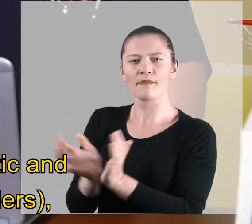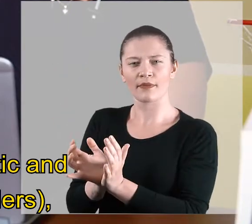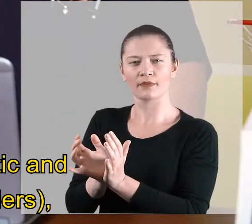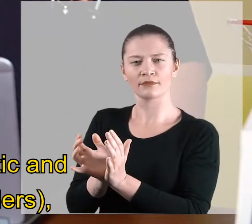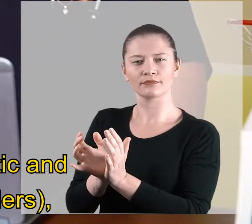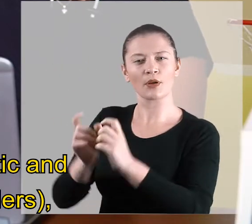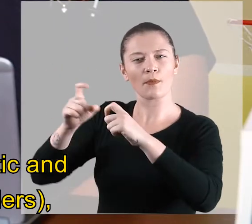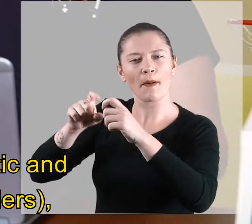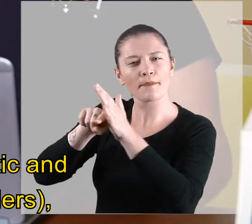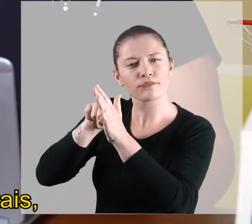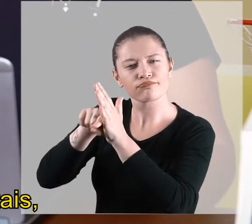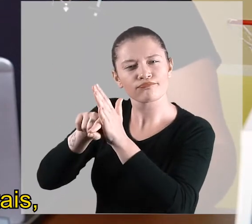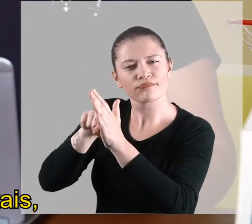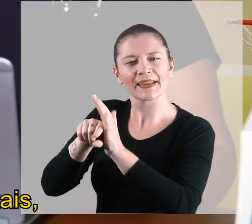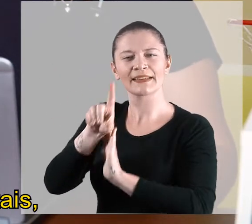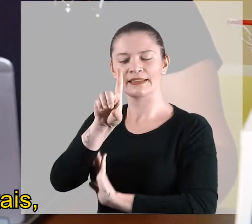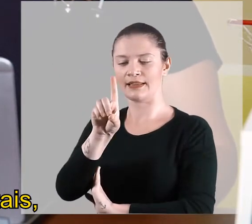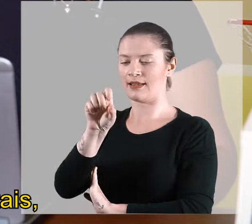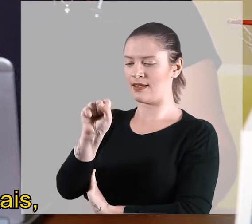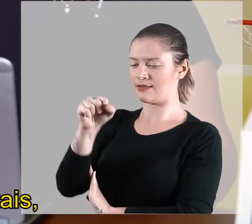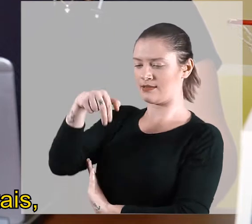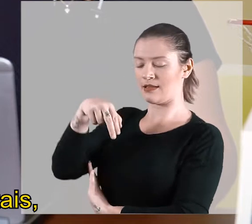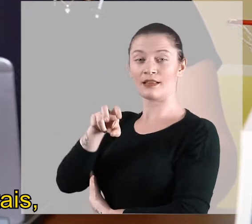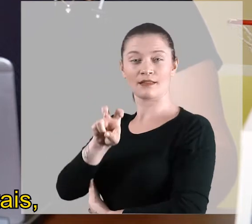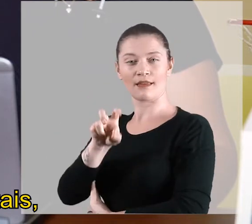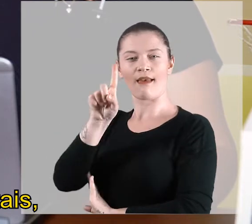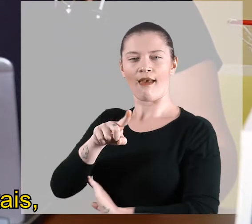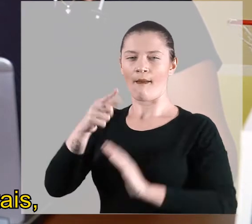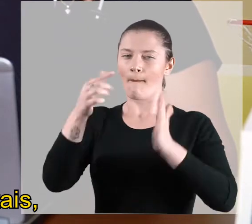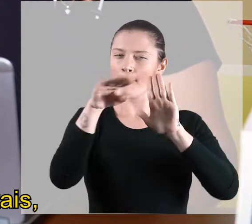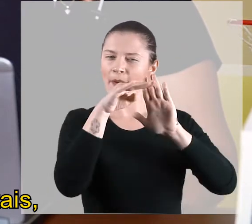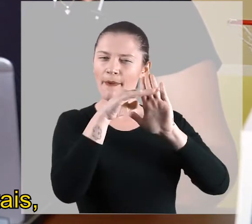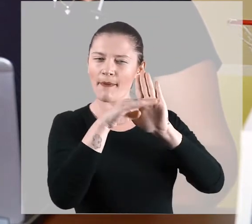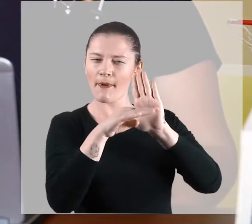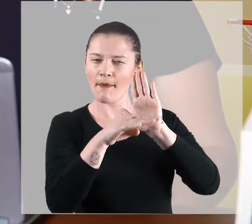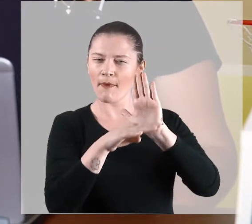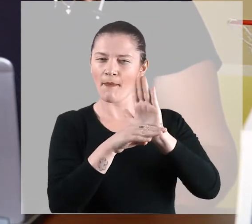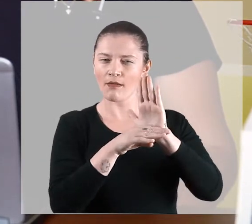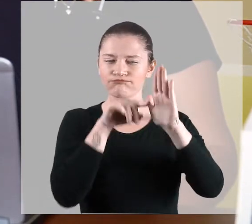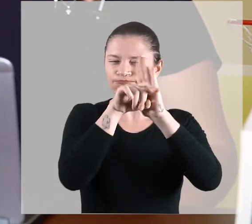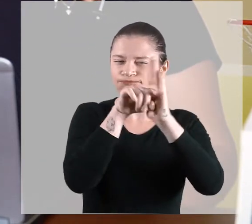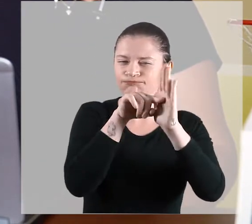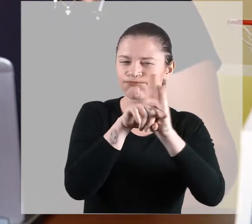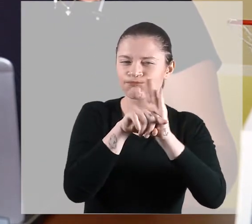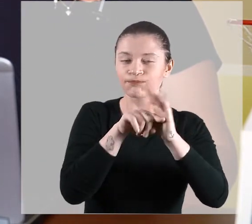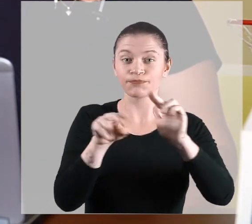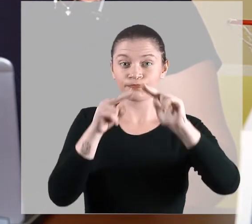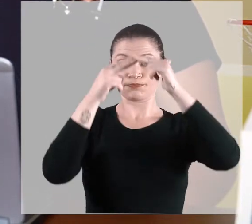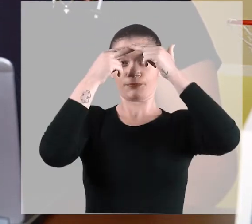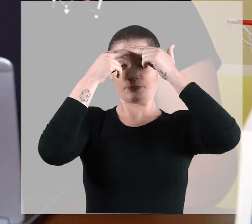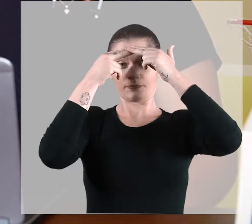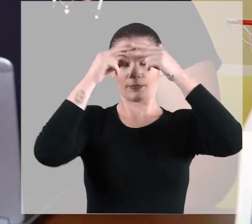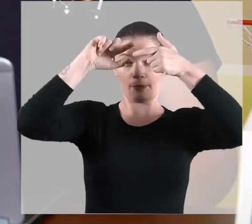o DSM-5, que é um manual diagnóstico estatístico de transtornos mentais, é utilizado para a